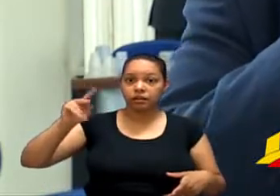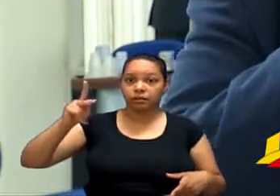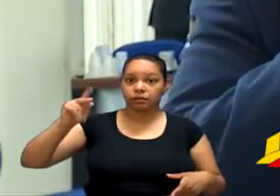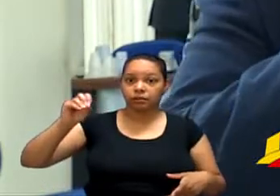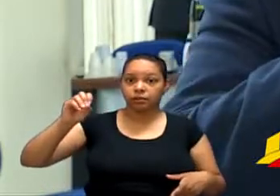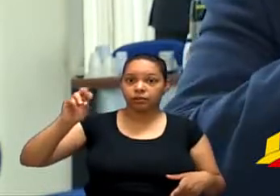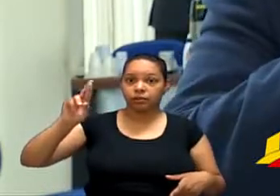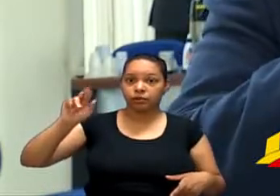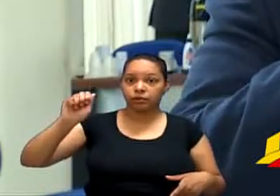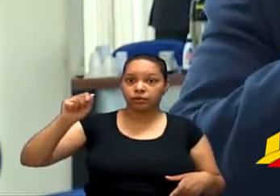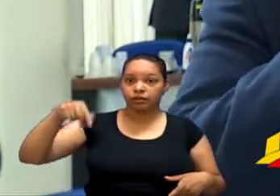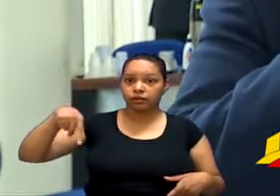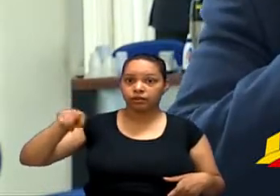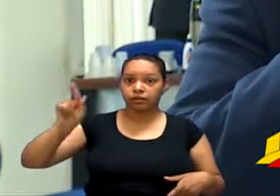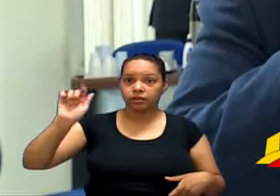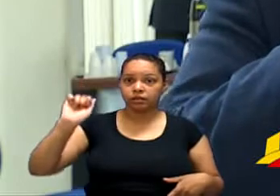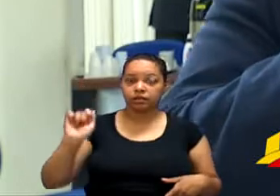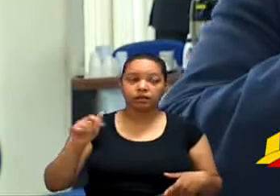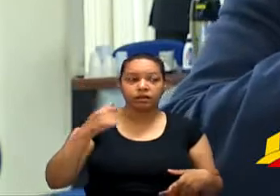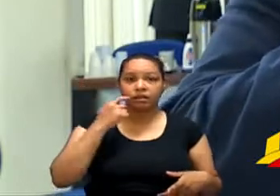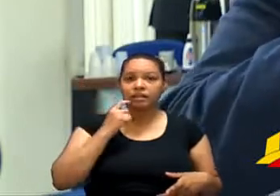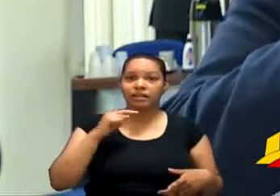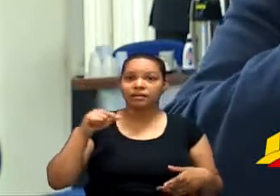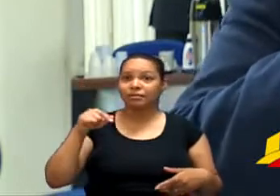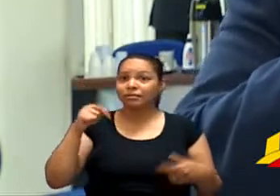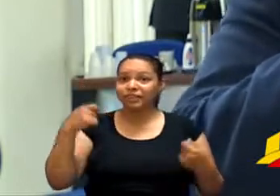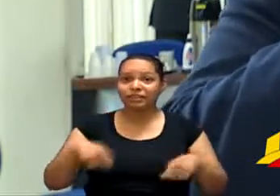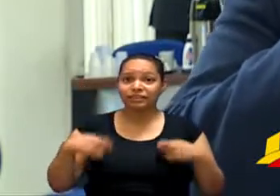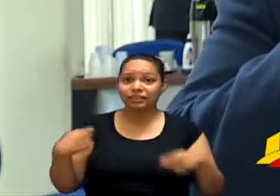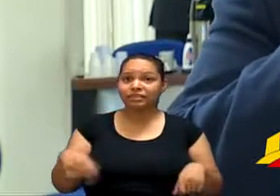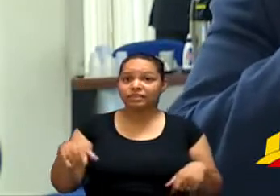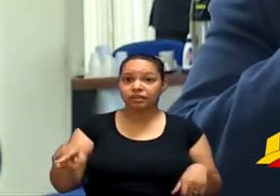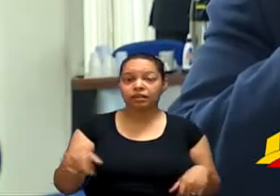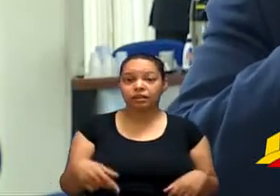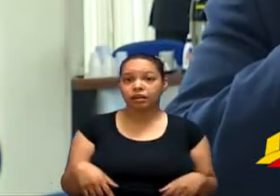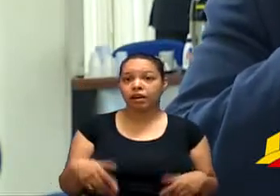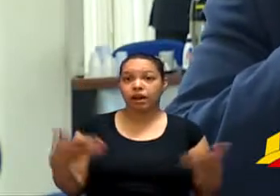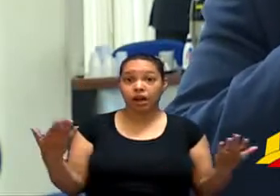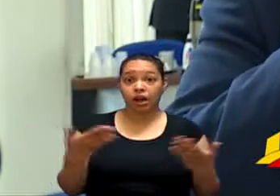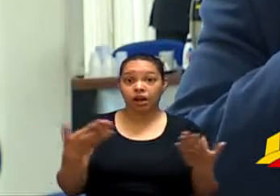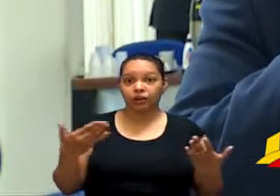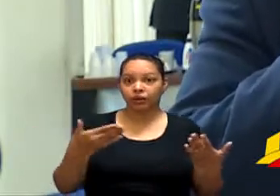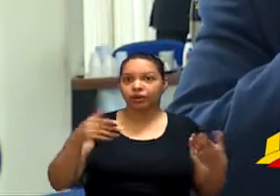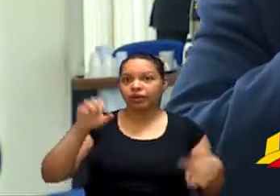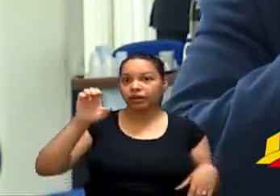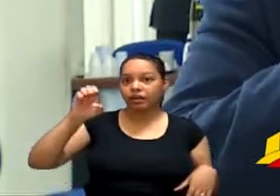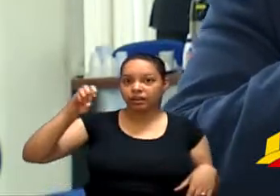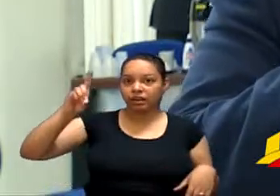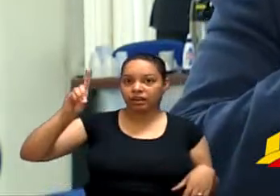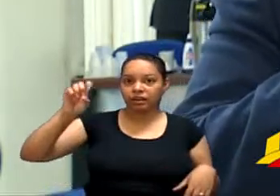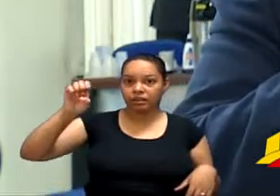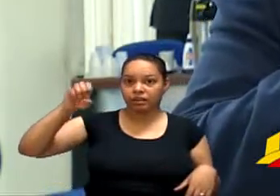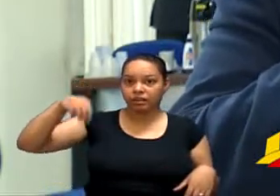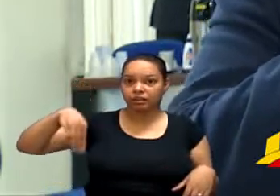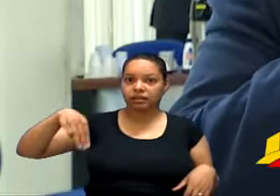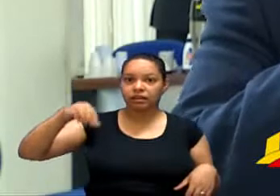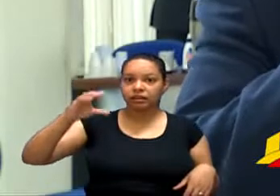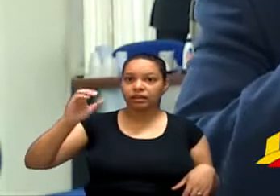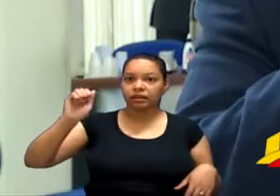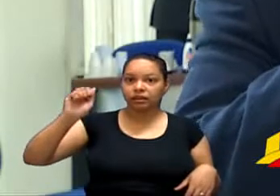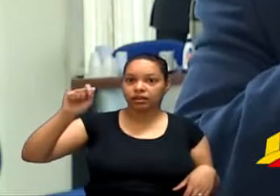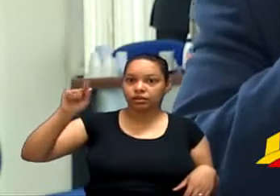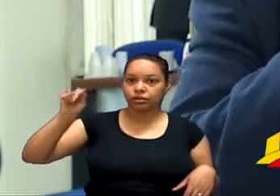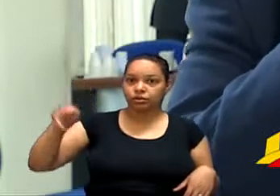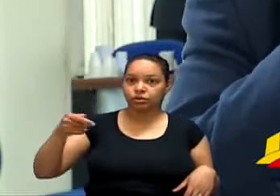uma série de articulações e hoje pela demanda né porque a demanda lá do Éden do Cajuru e com Parque São Bento é